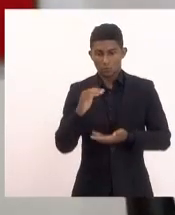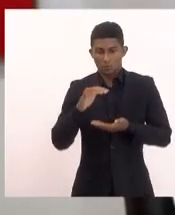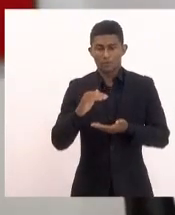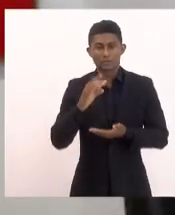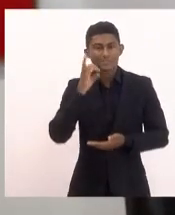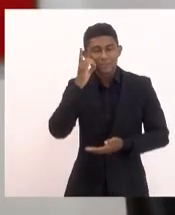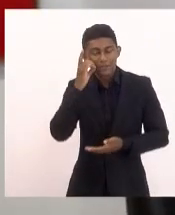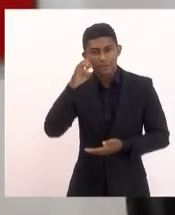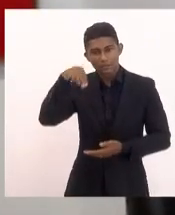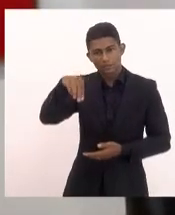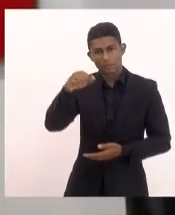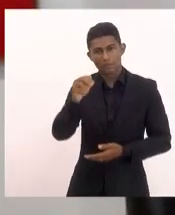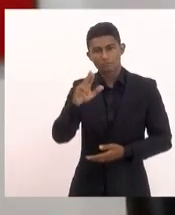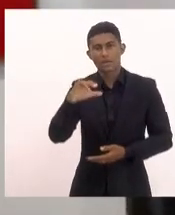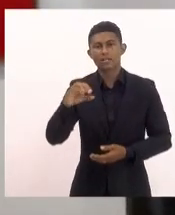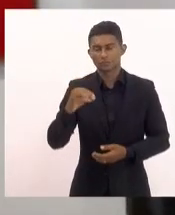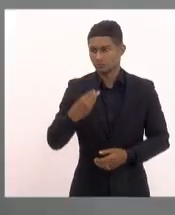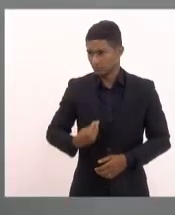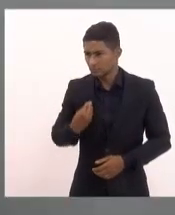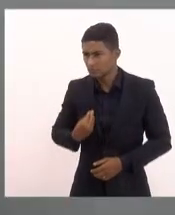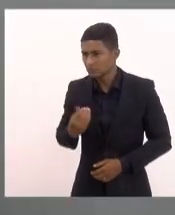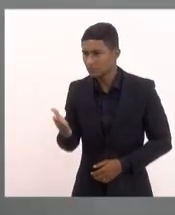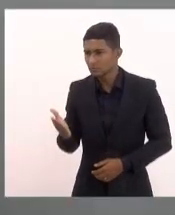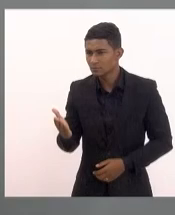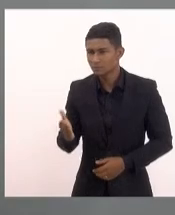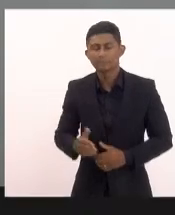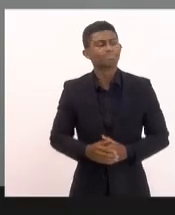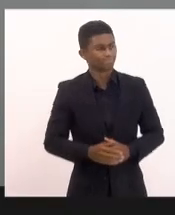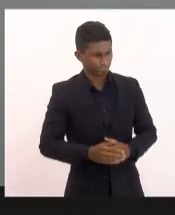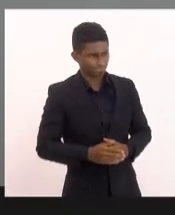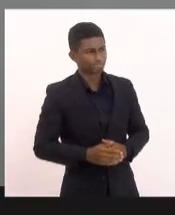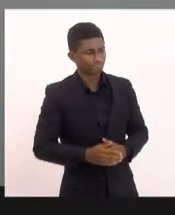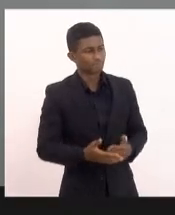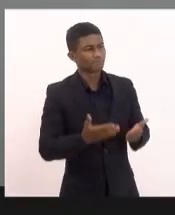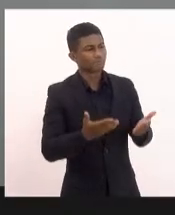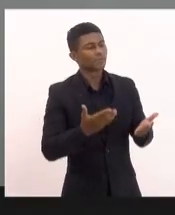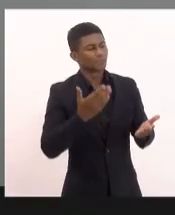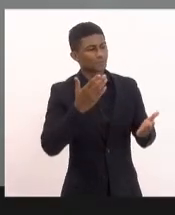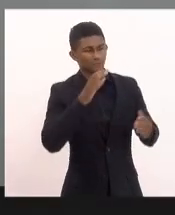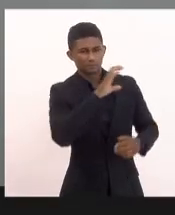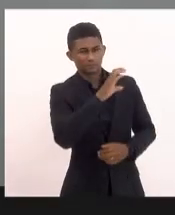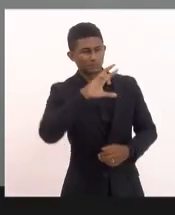Márcio Canella. Senhor presidente, acompanho o parecer da CCJ.